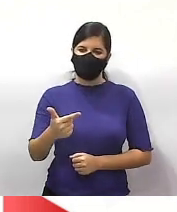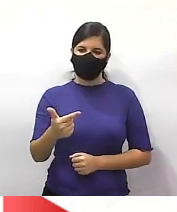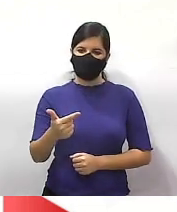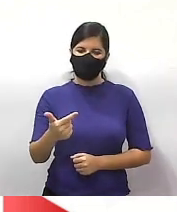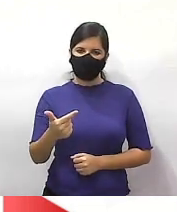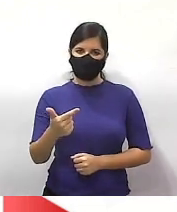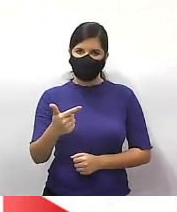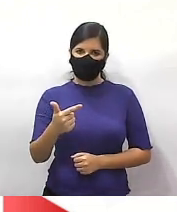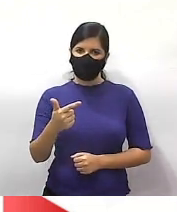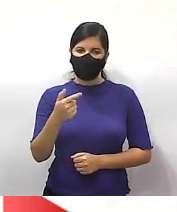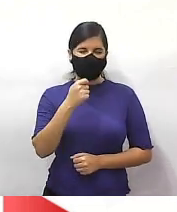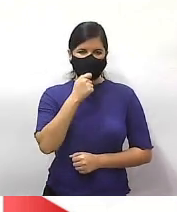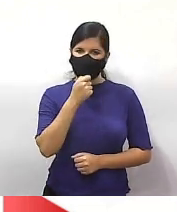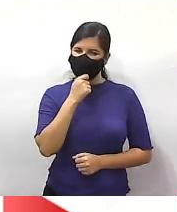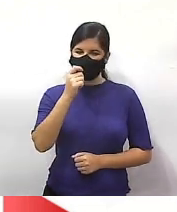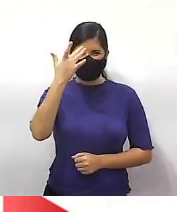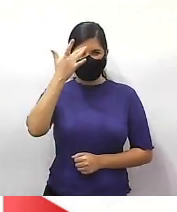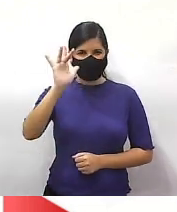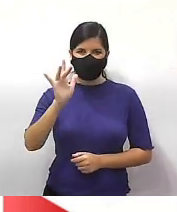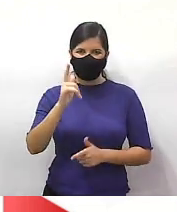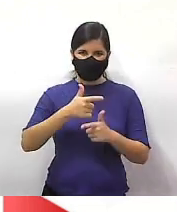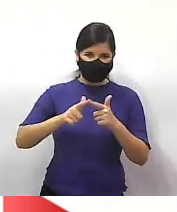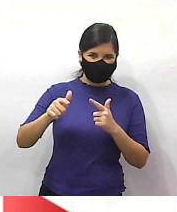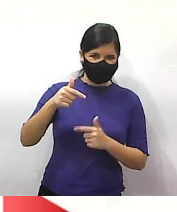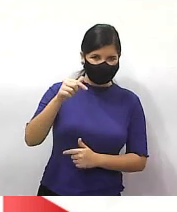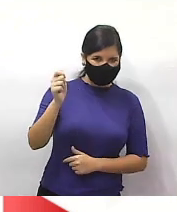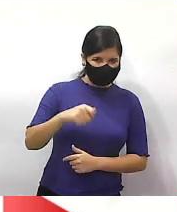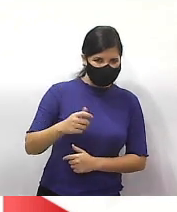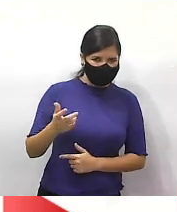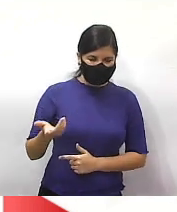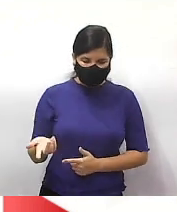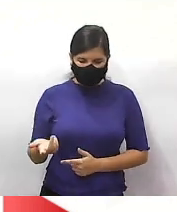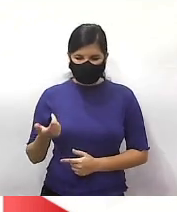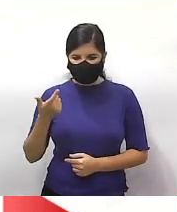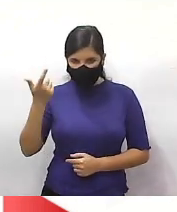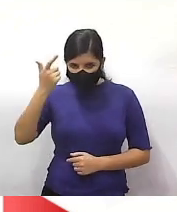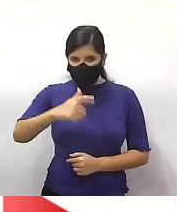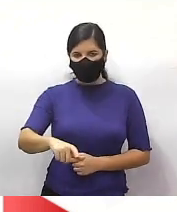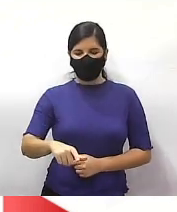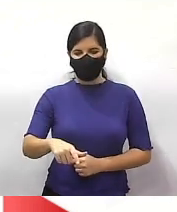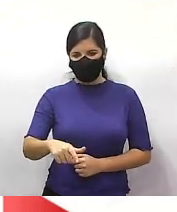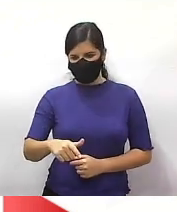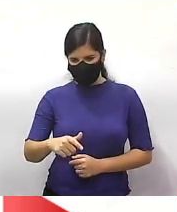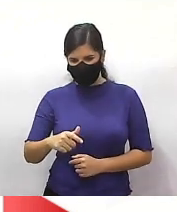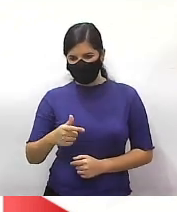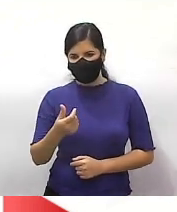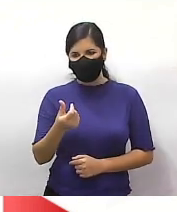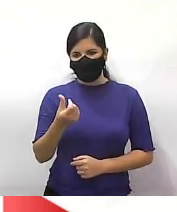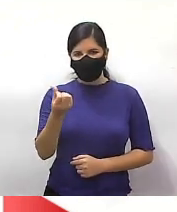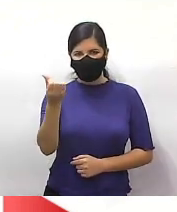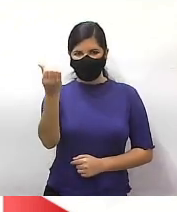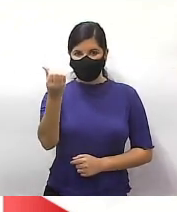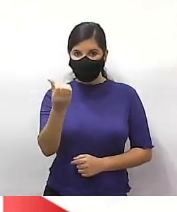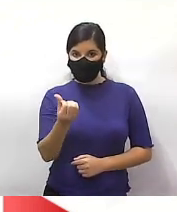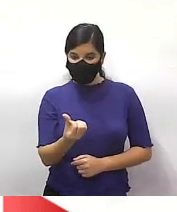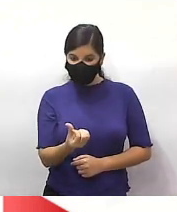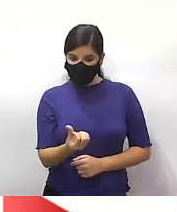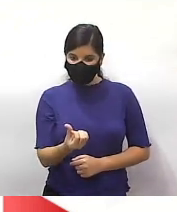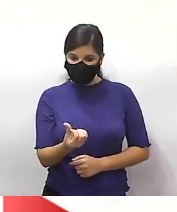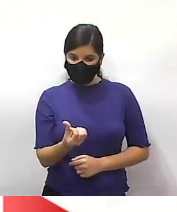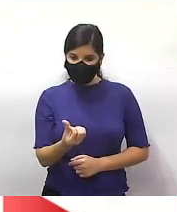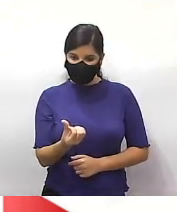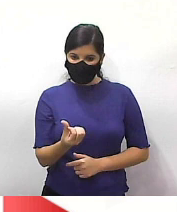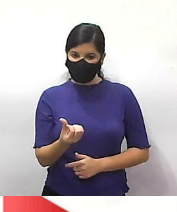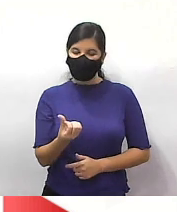182. Ainda não sei se é divisível por 7. Então o que é que eu faço de novo? Pega esse último algarismo,